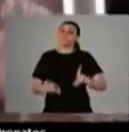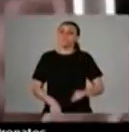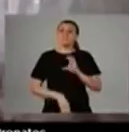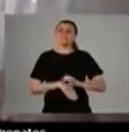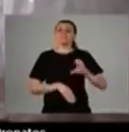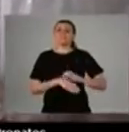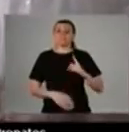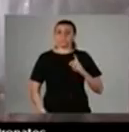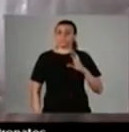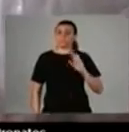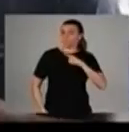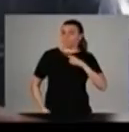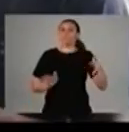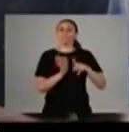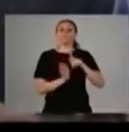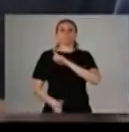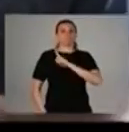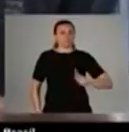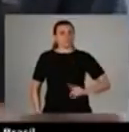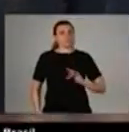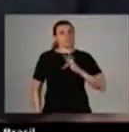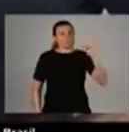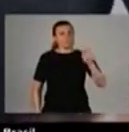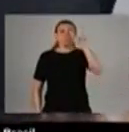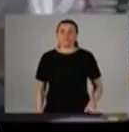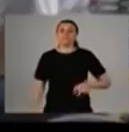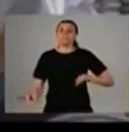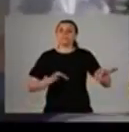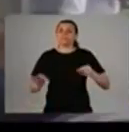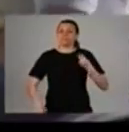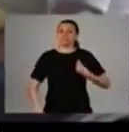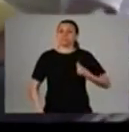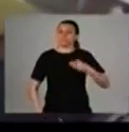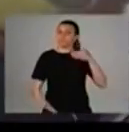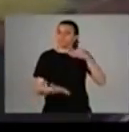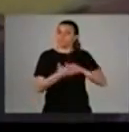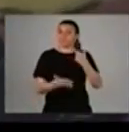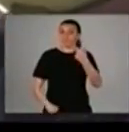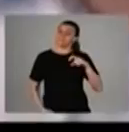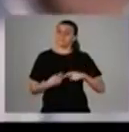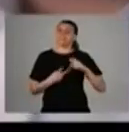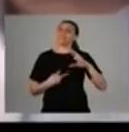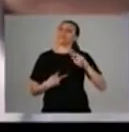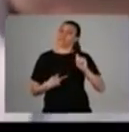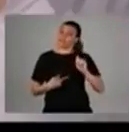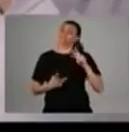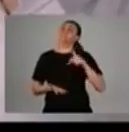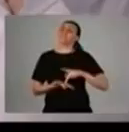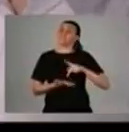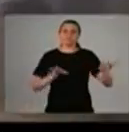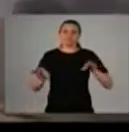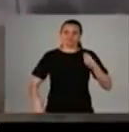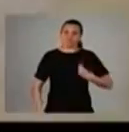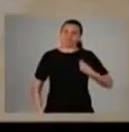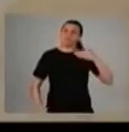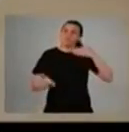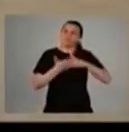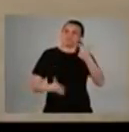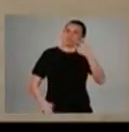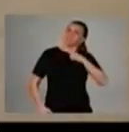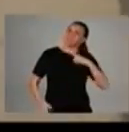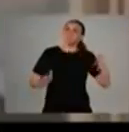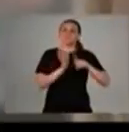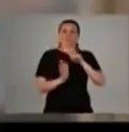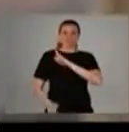escolar e crédito especial para a compra de equipamentos como cadeira de rodas, aparelho auditivo, que fazem parte do